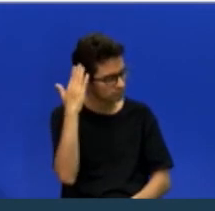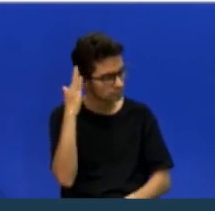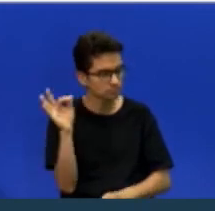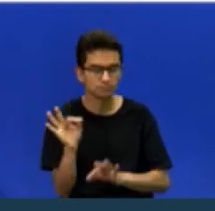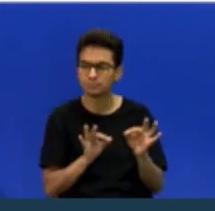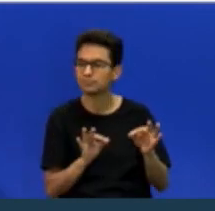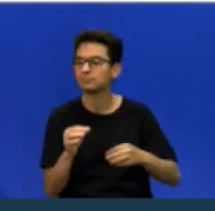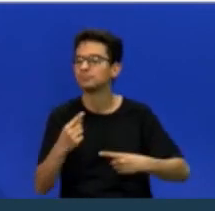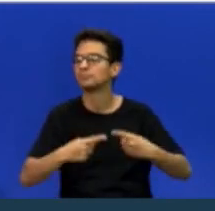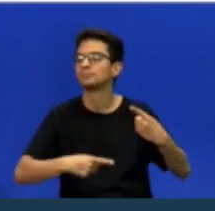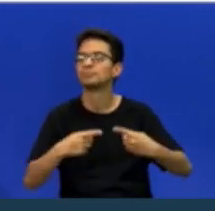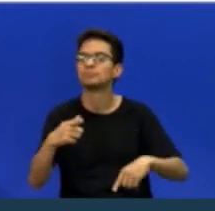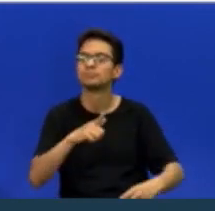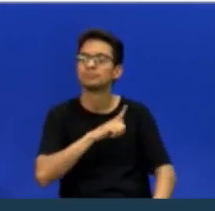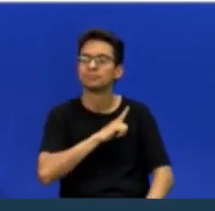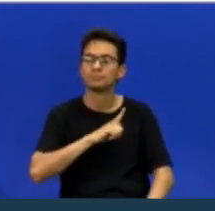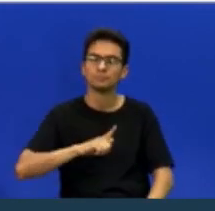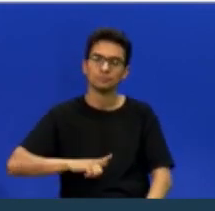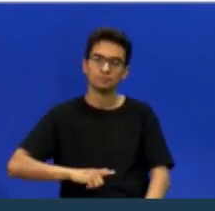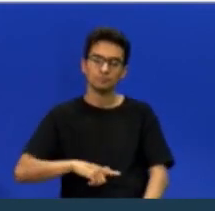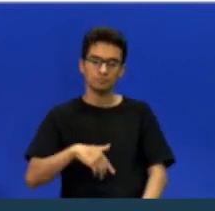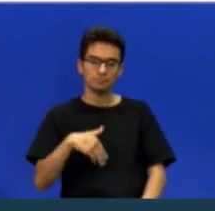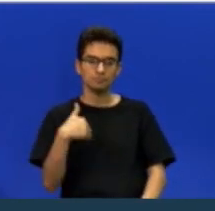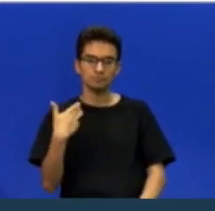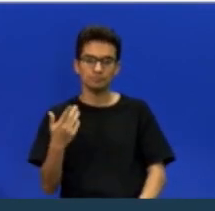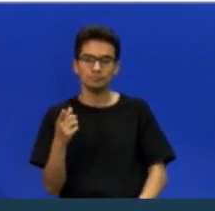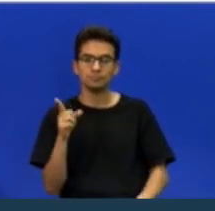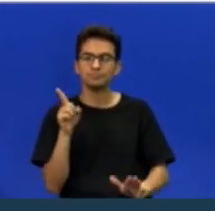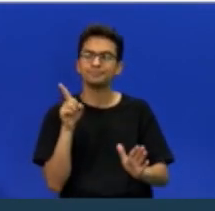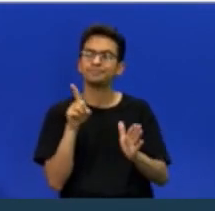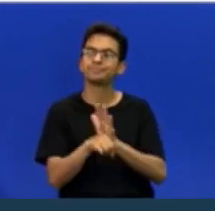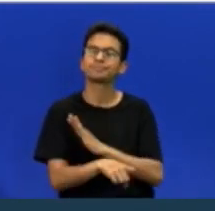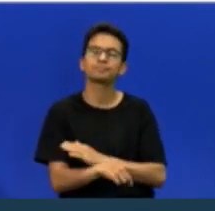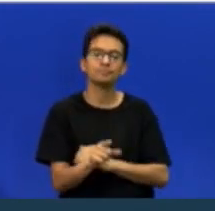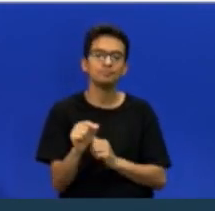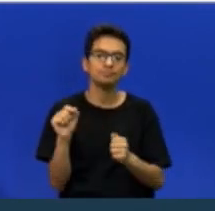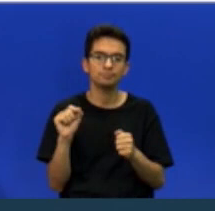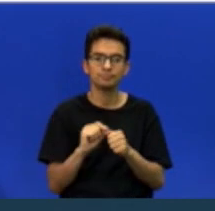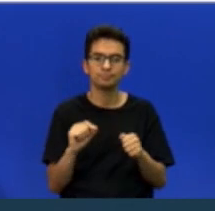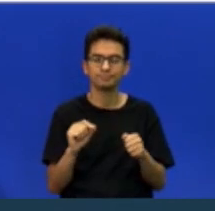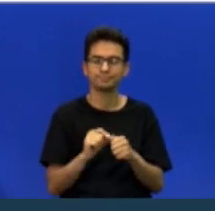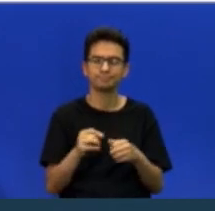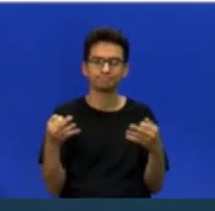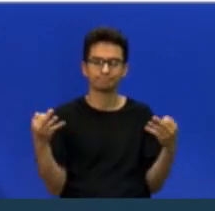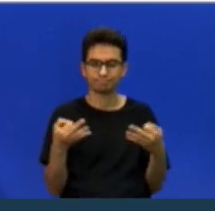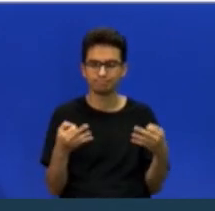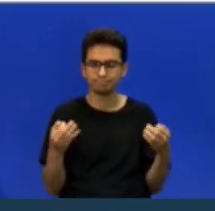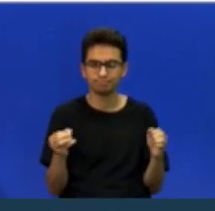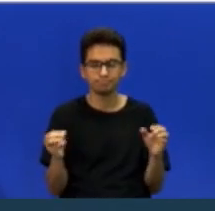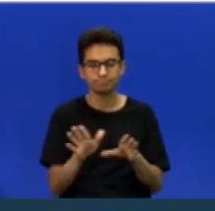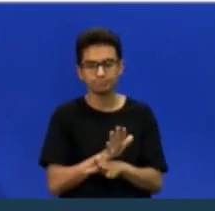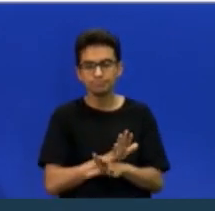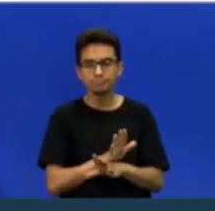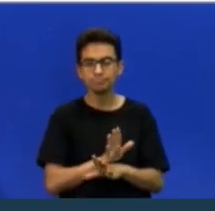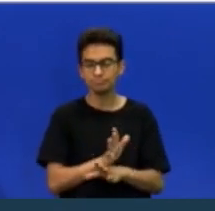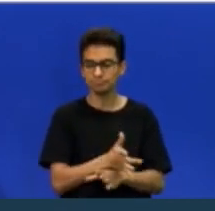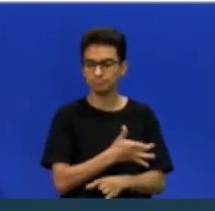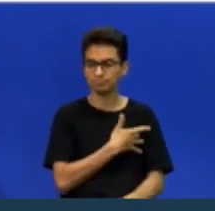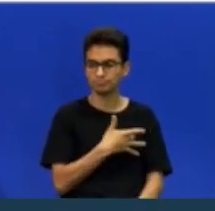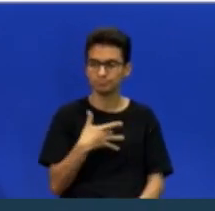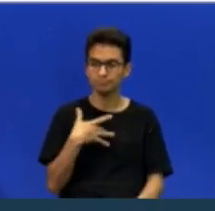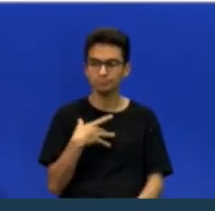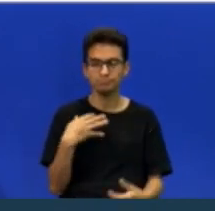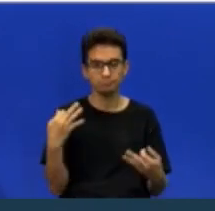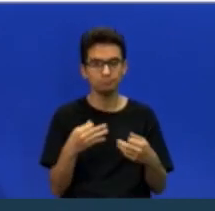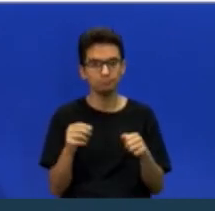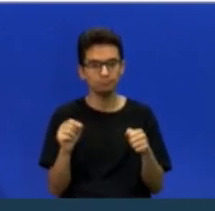as políticas de saúde. O que vai ser feito para garantir a manutenção da saúde do indivíduo?